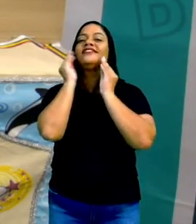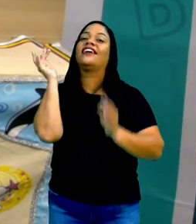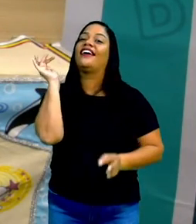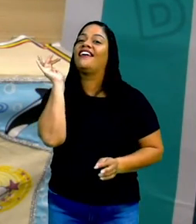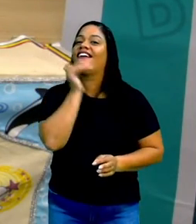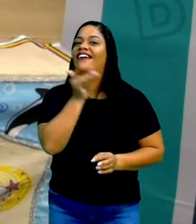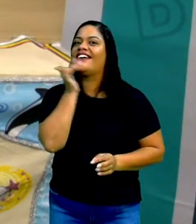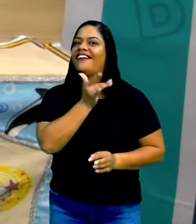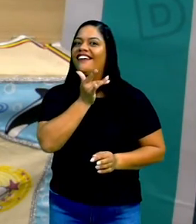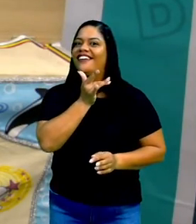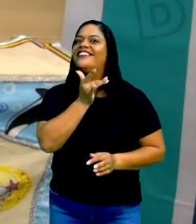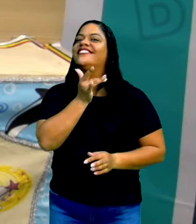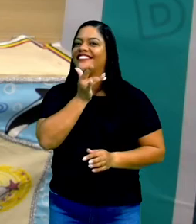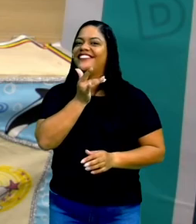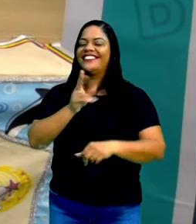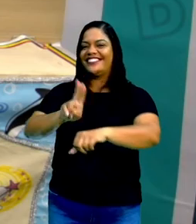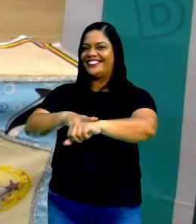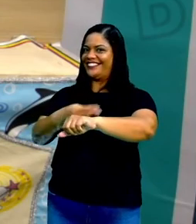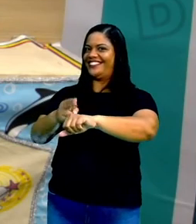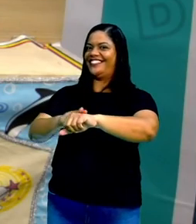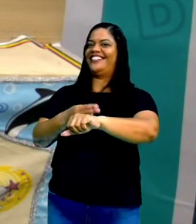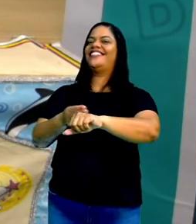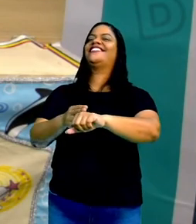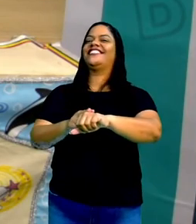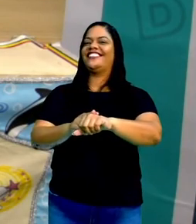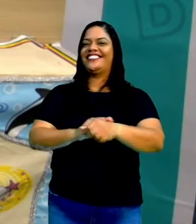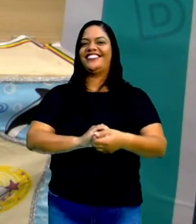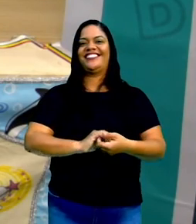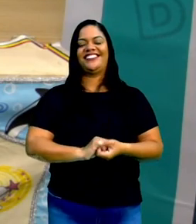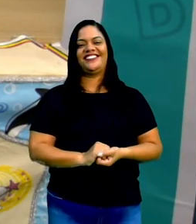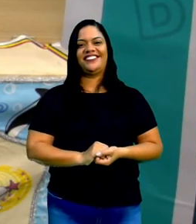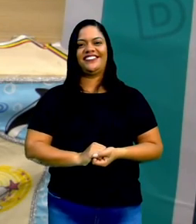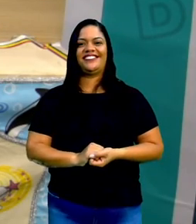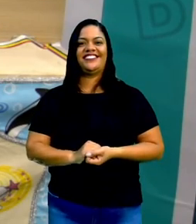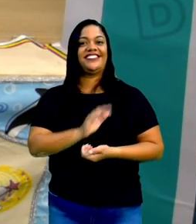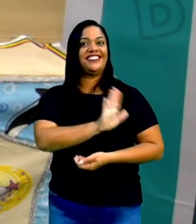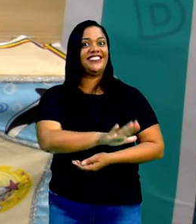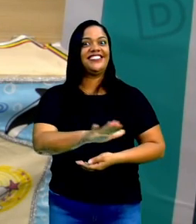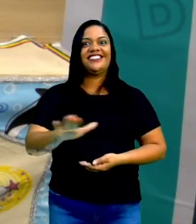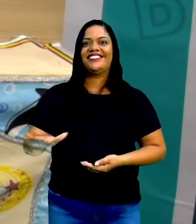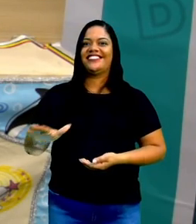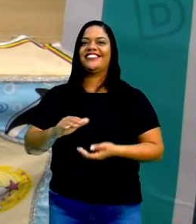gostoso. Com sabor de quê? De chocolate. Com sabor de chocolate,